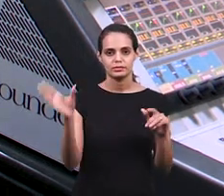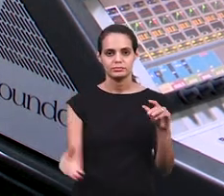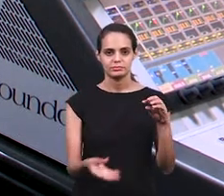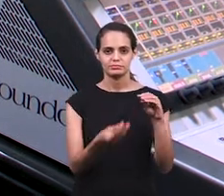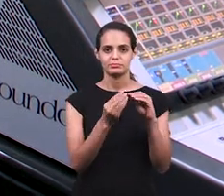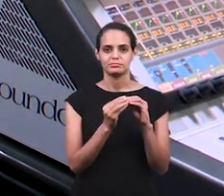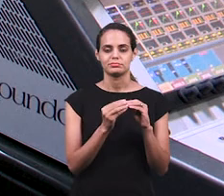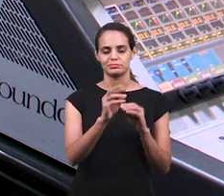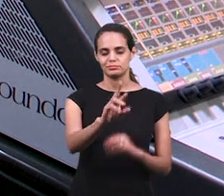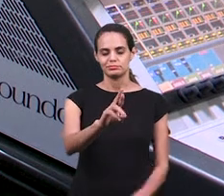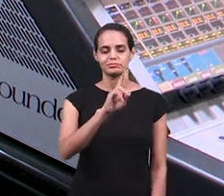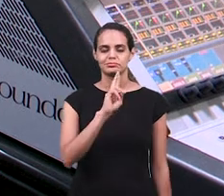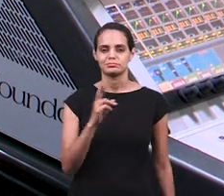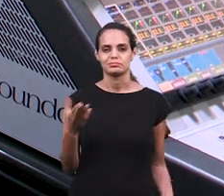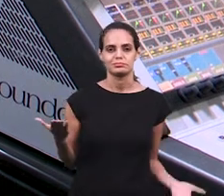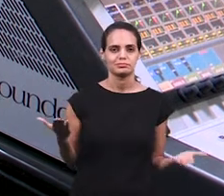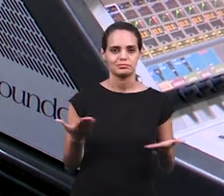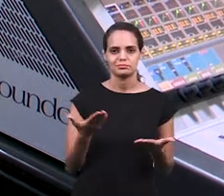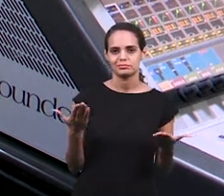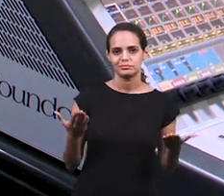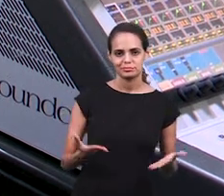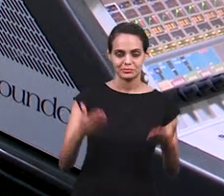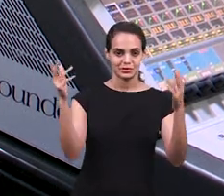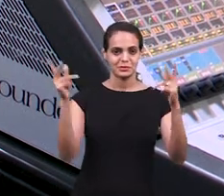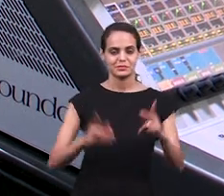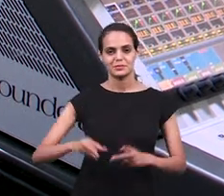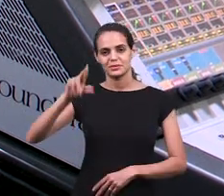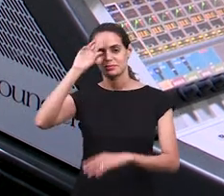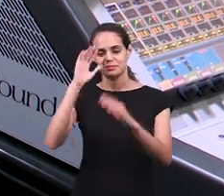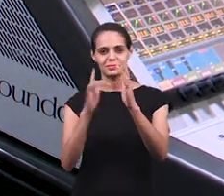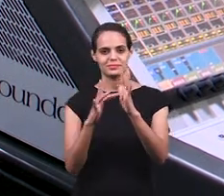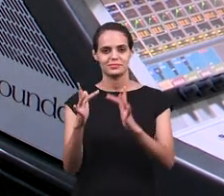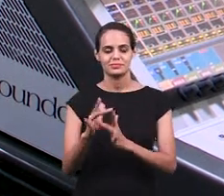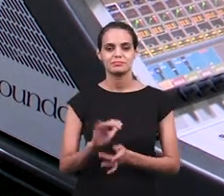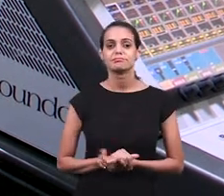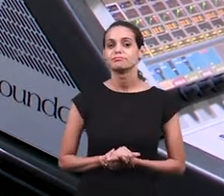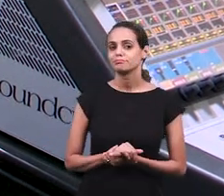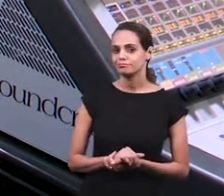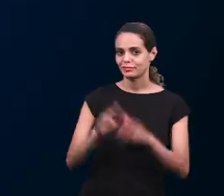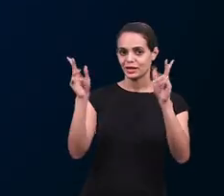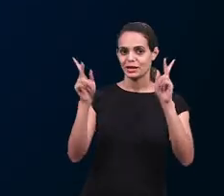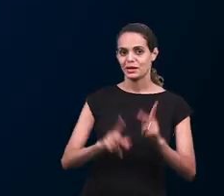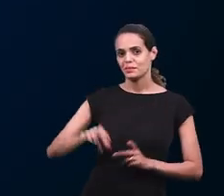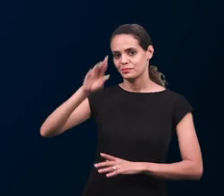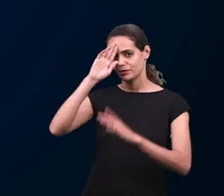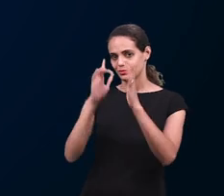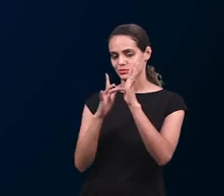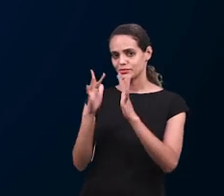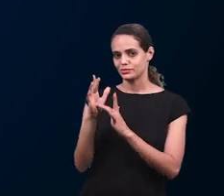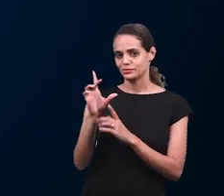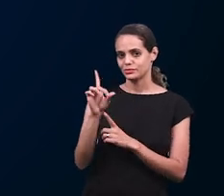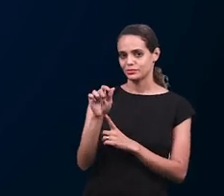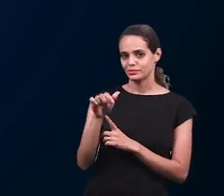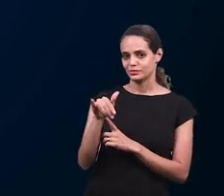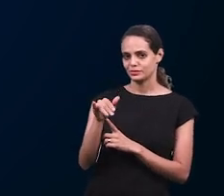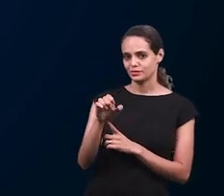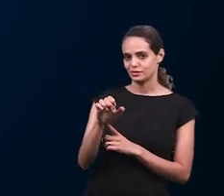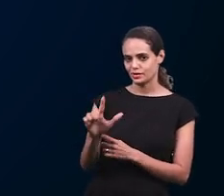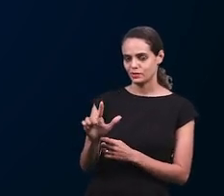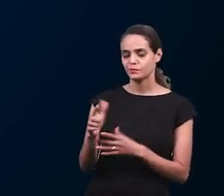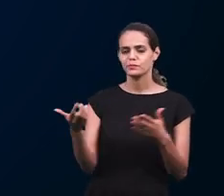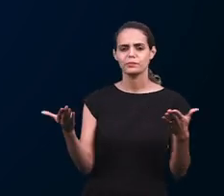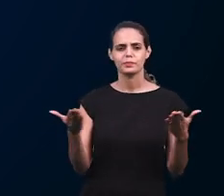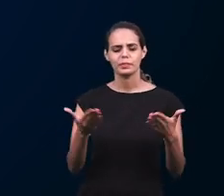um complemento na nossa resposta aqui. Então, Daniel Pedro, a paz do Senhor Jesus. A paz do Senhor, Daniel.